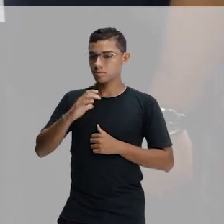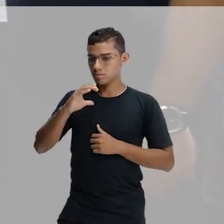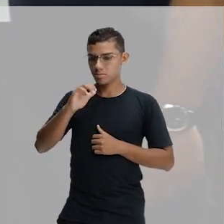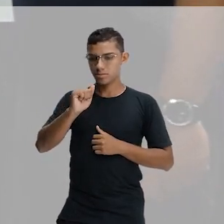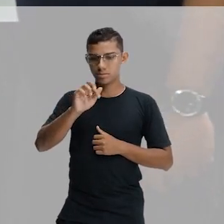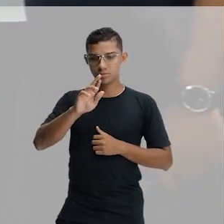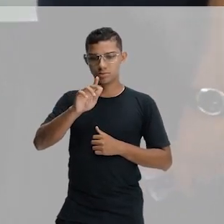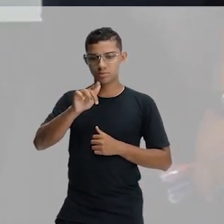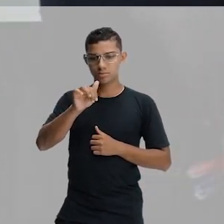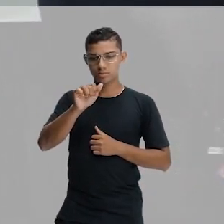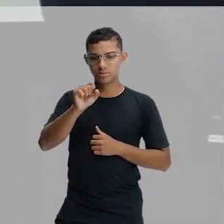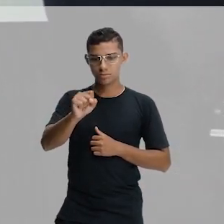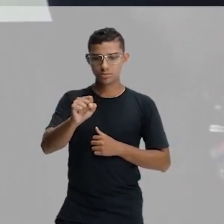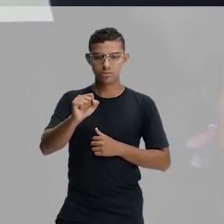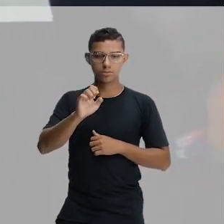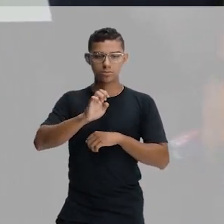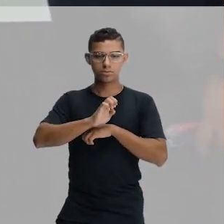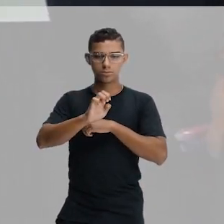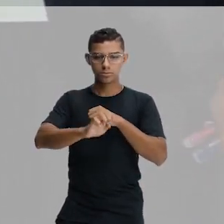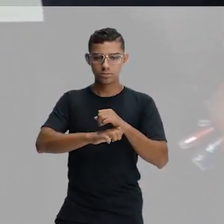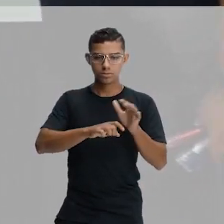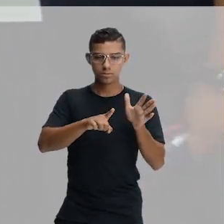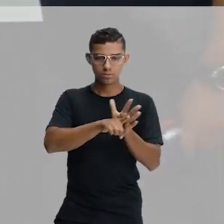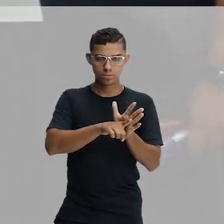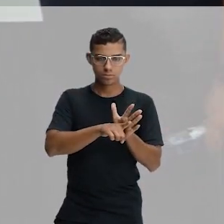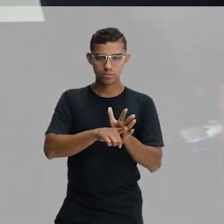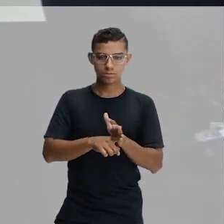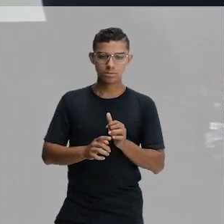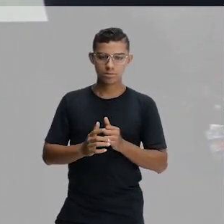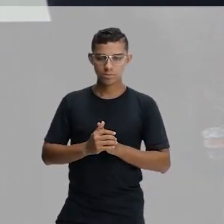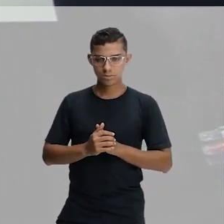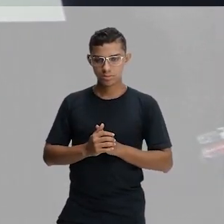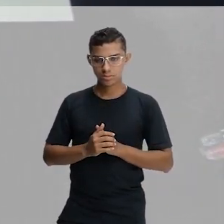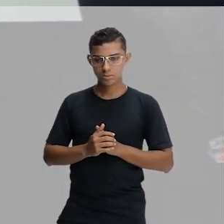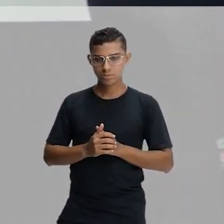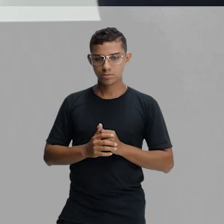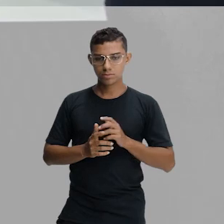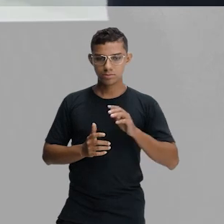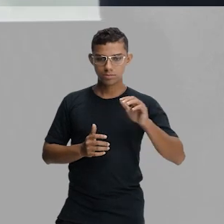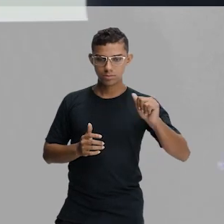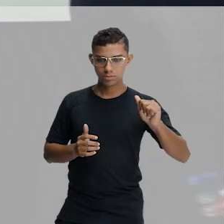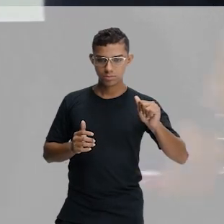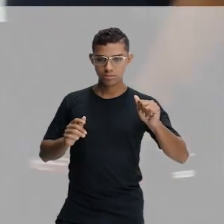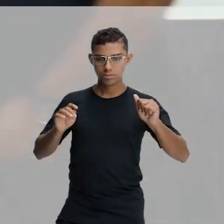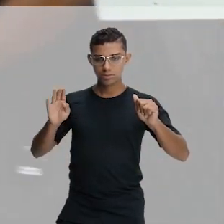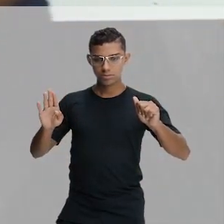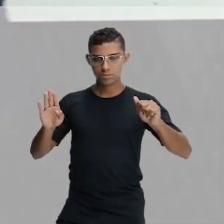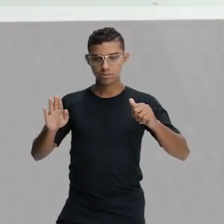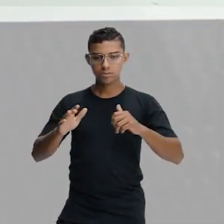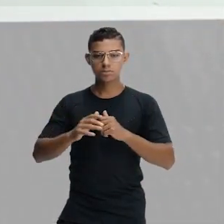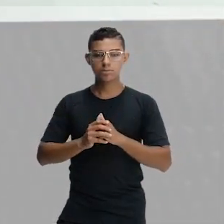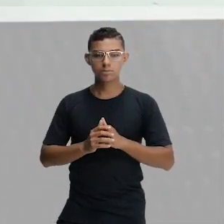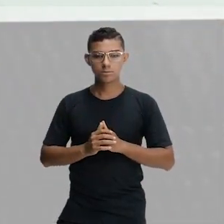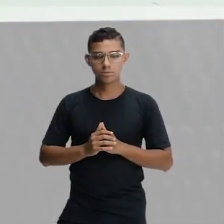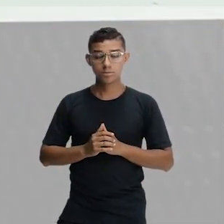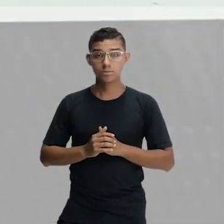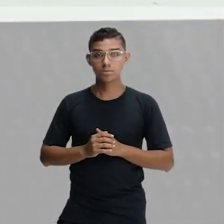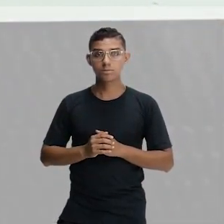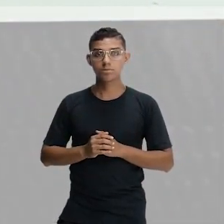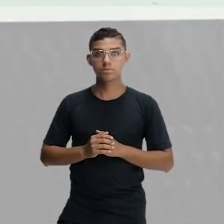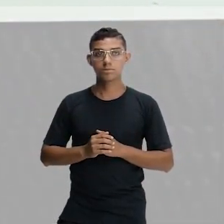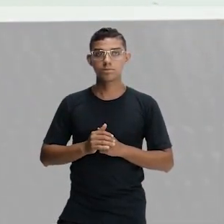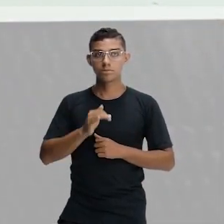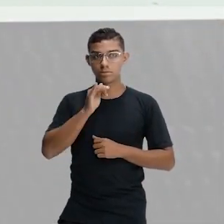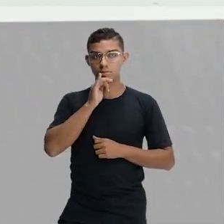negativas, elas serão divididas por igual entre os corpos A e B. Tá ok? Então vamos supor